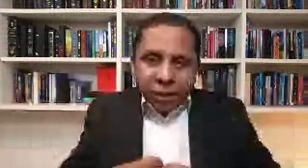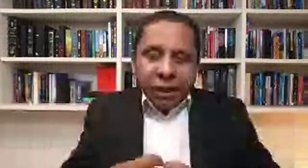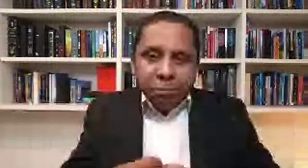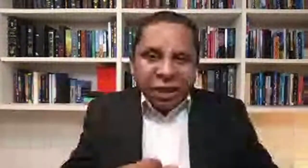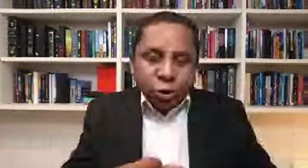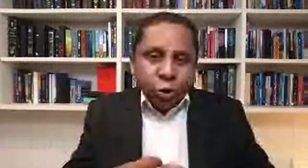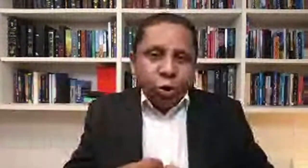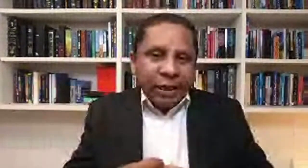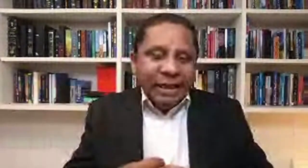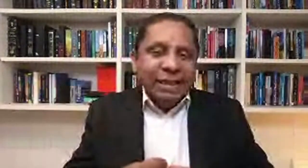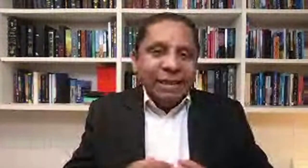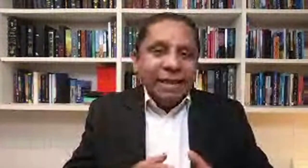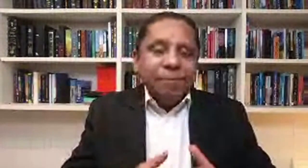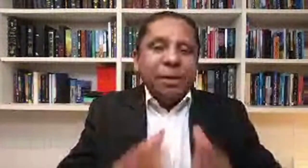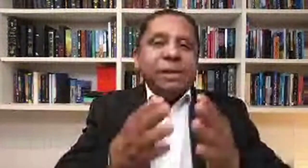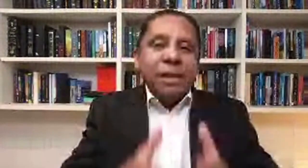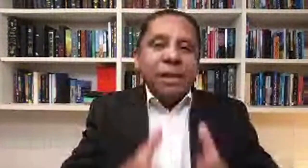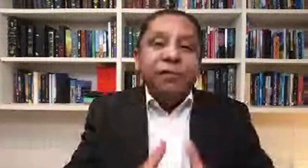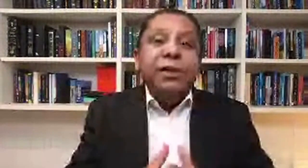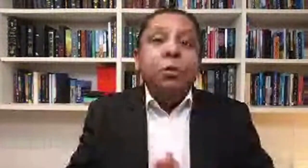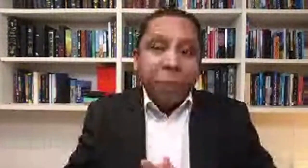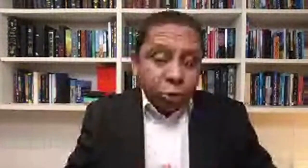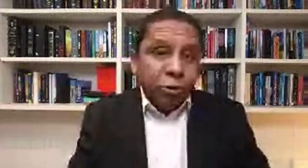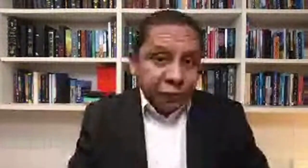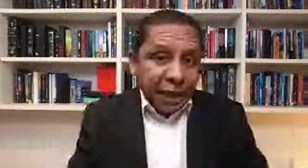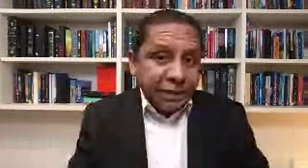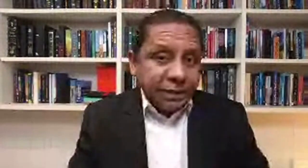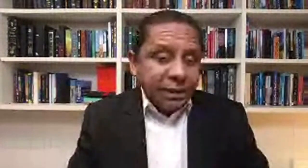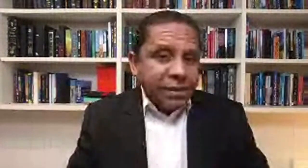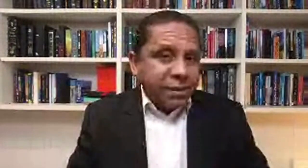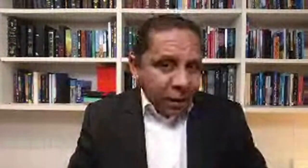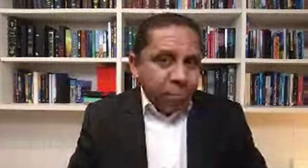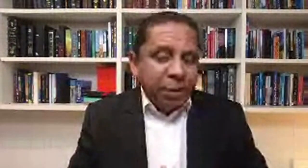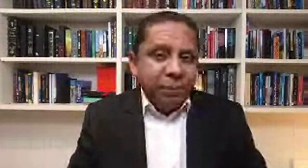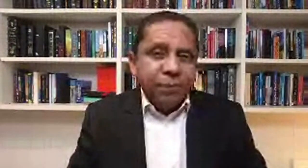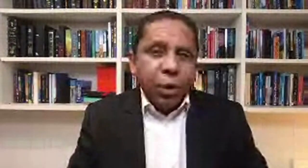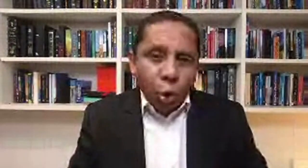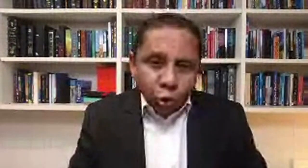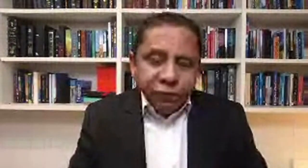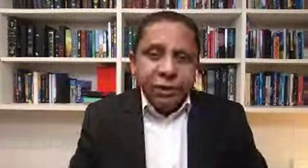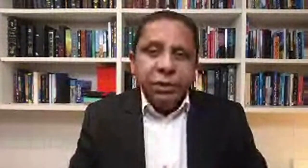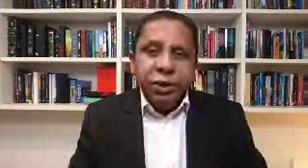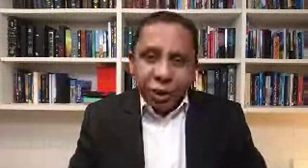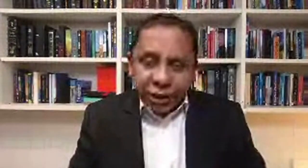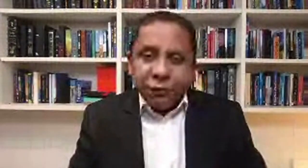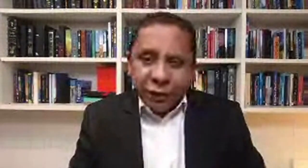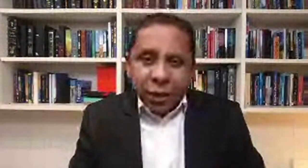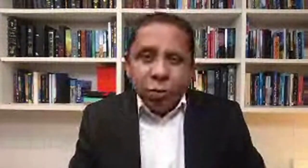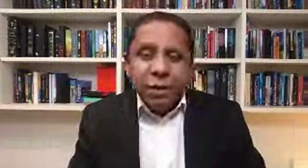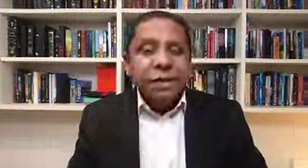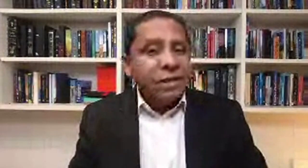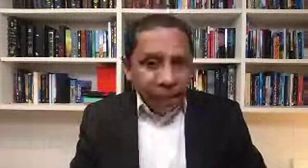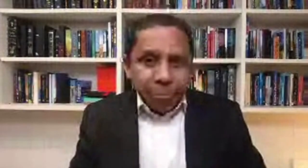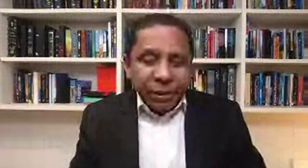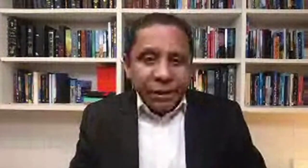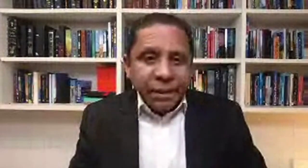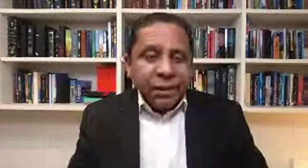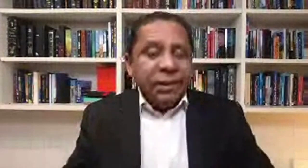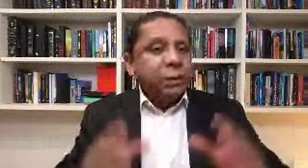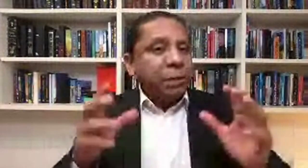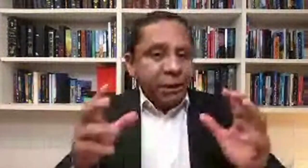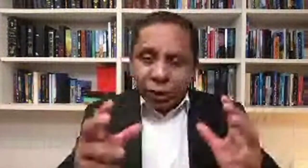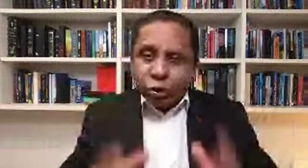mal pressionou ali, mas haviam pessoas fiéis. Sempre houve gente fiel.